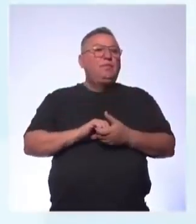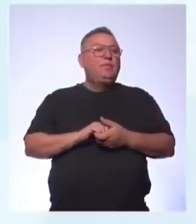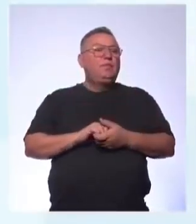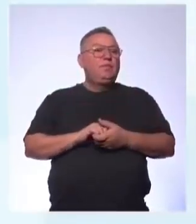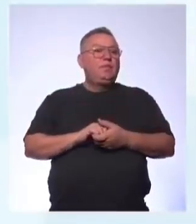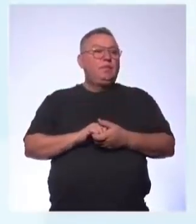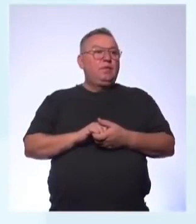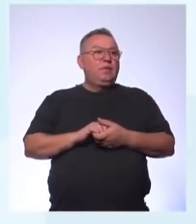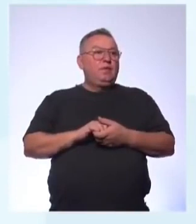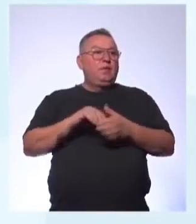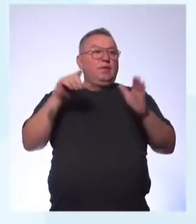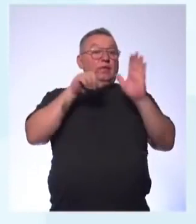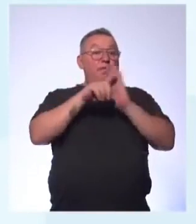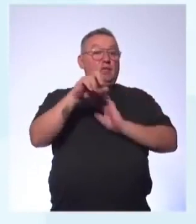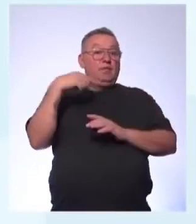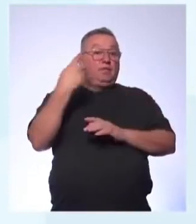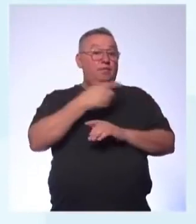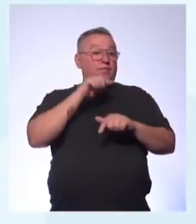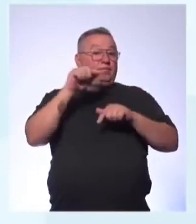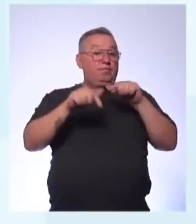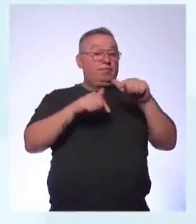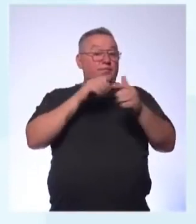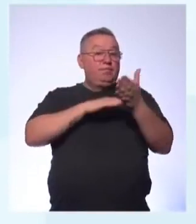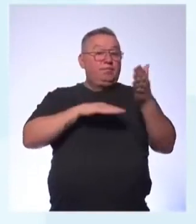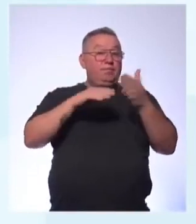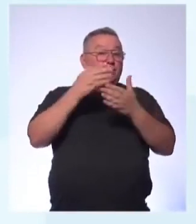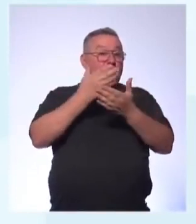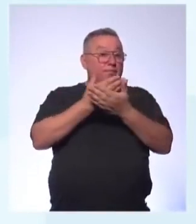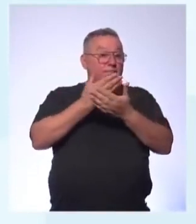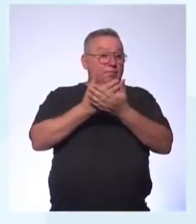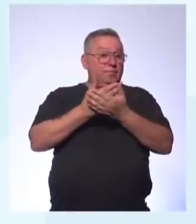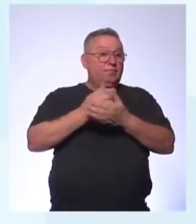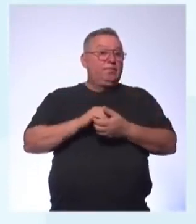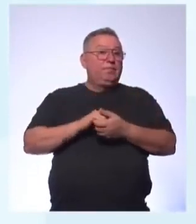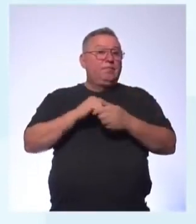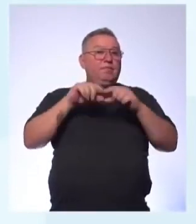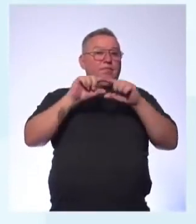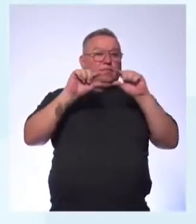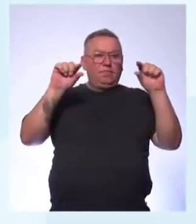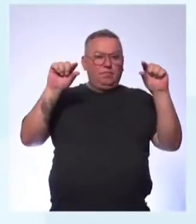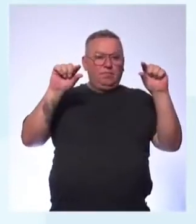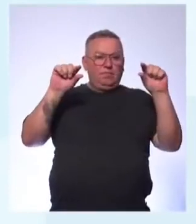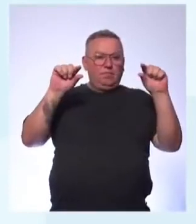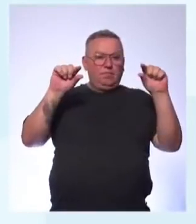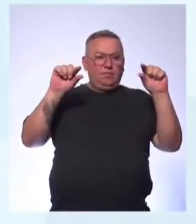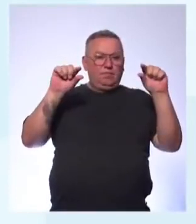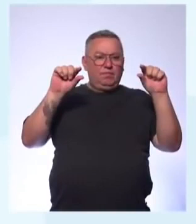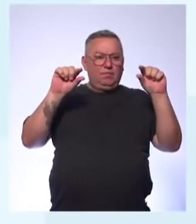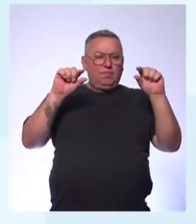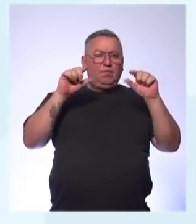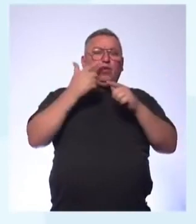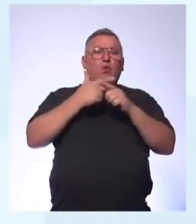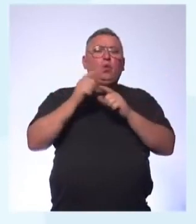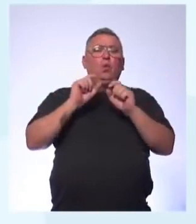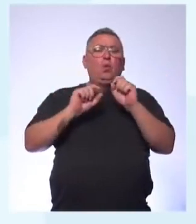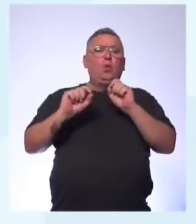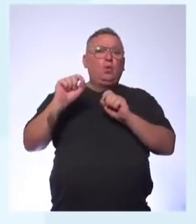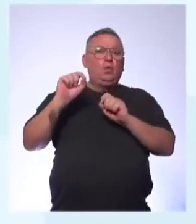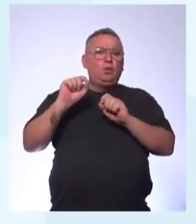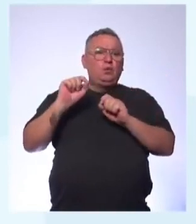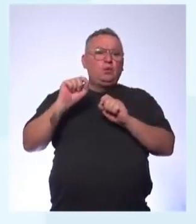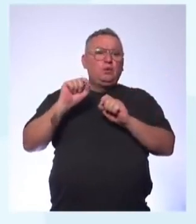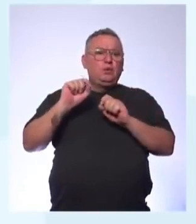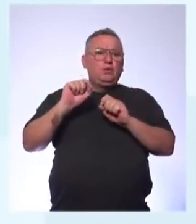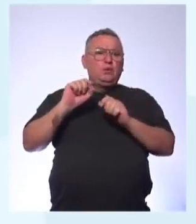tela, que é a pergunta que nós estamos trabalhando todas as aulas. What is the title? Qual é o título? What is it about? Sobre o que é? What kind